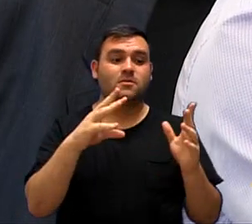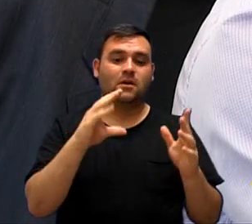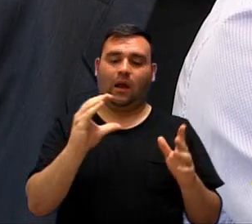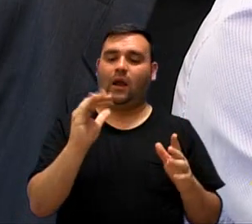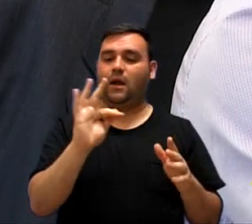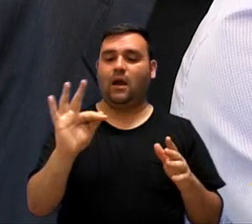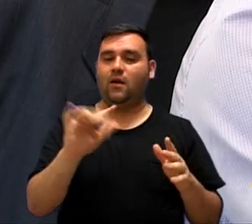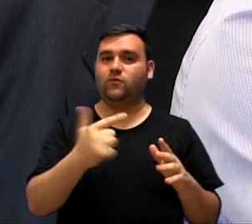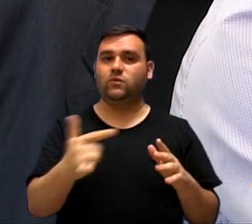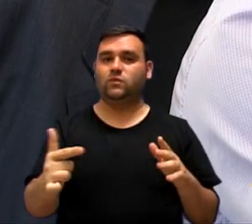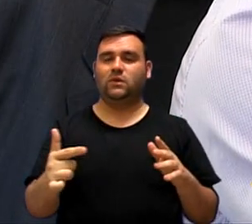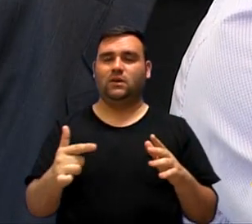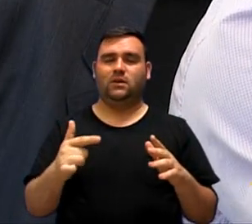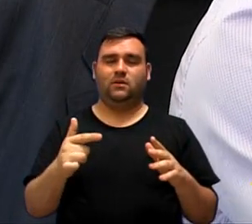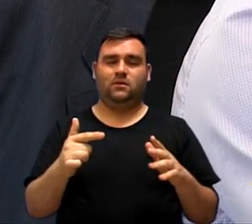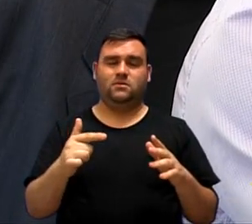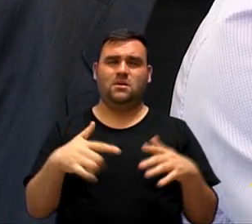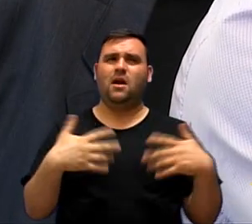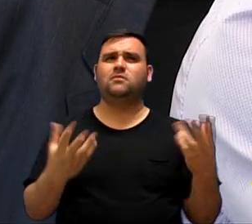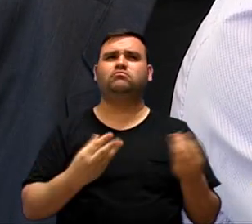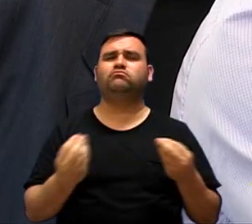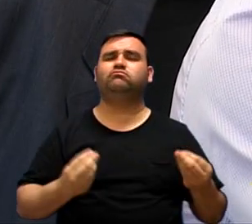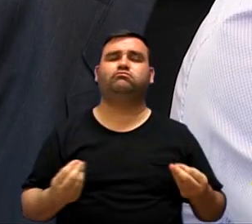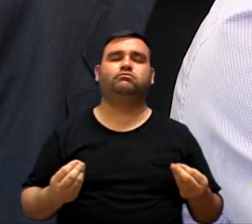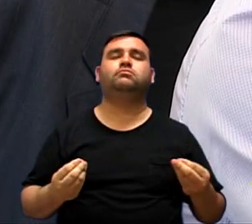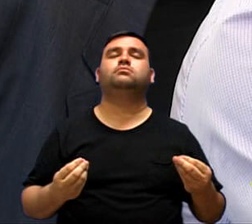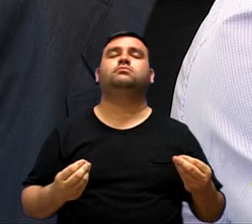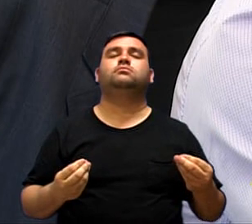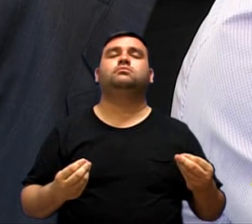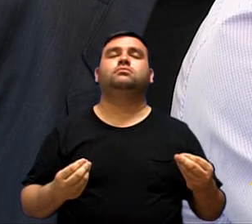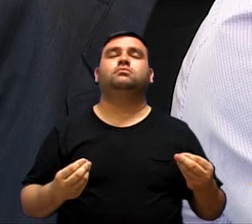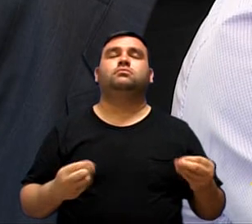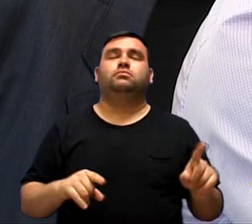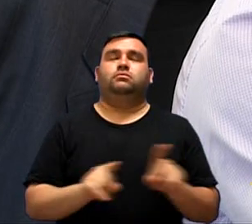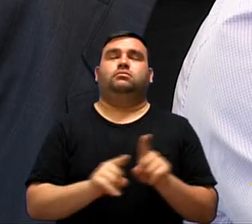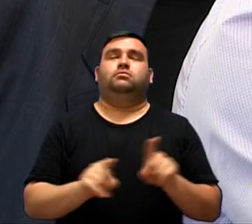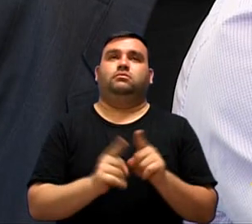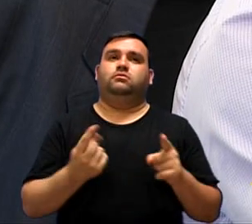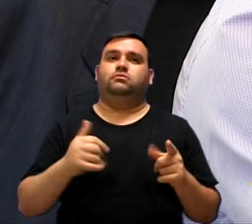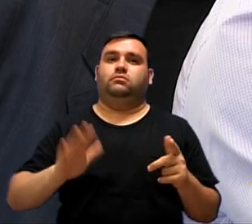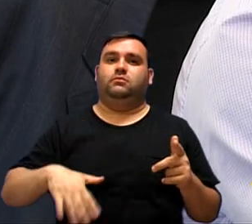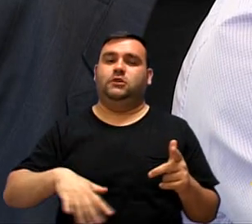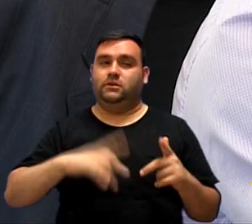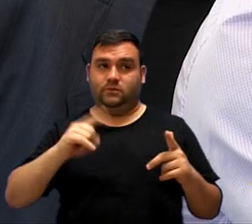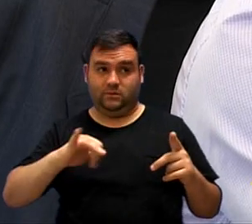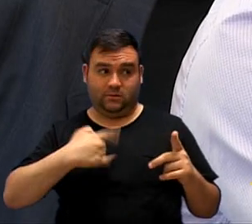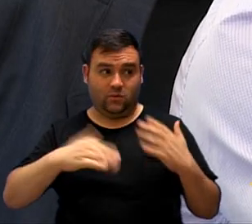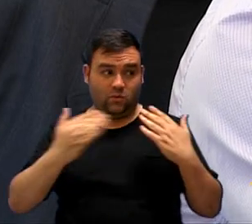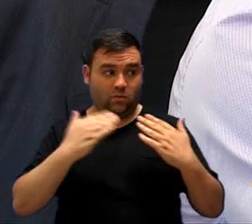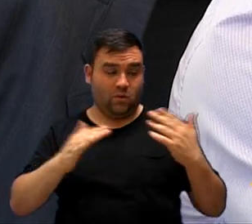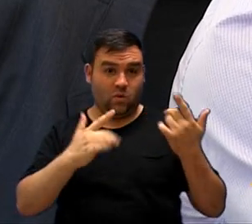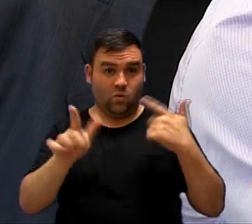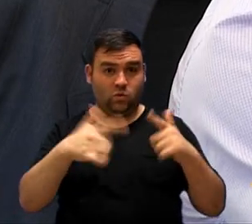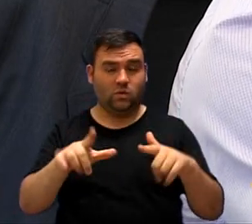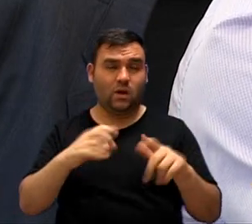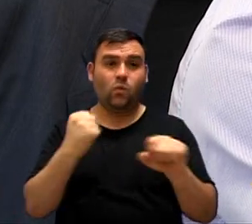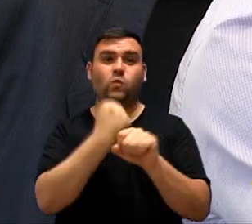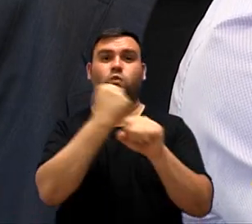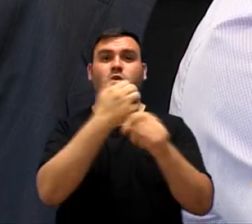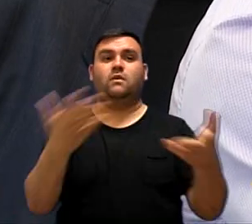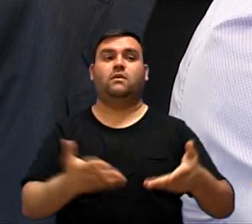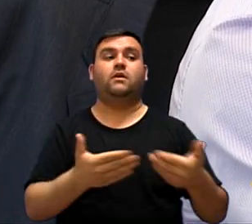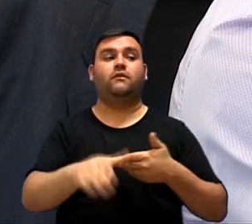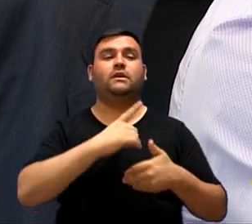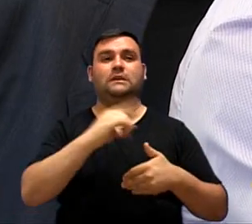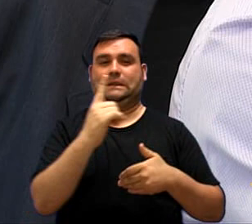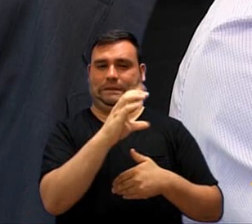CAF. E até é um valor até baixo, considerado perto das demais. Essa obra será feita,